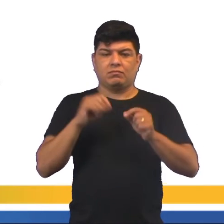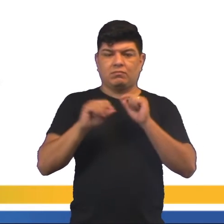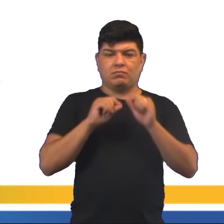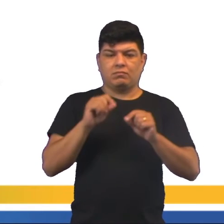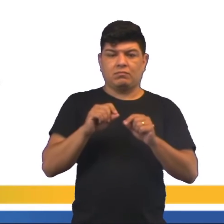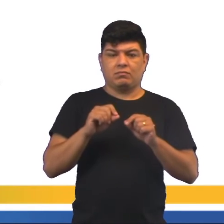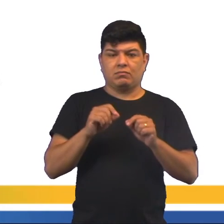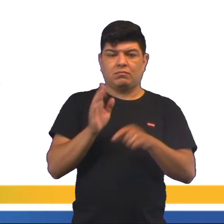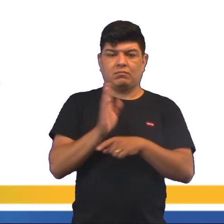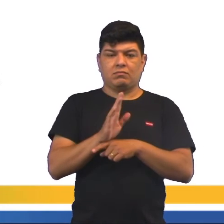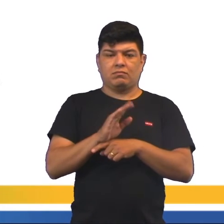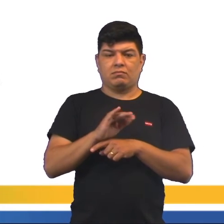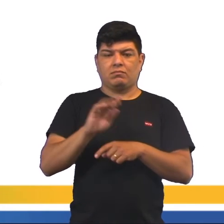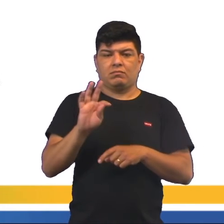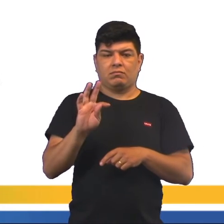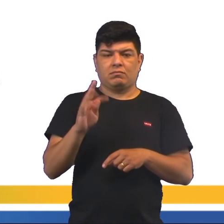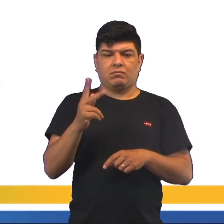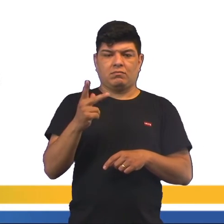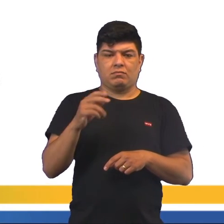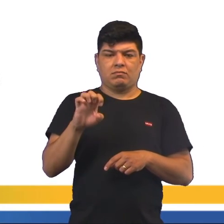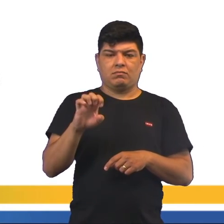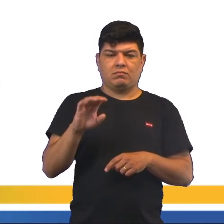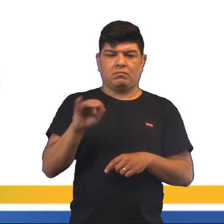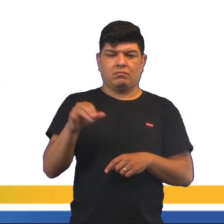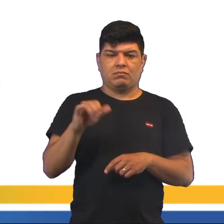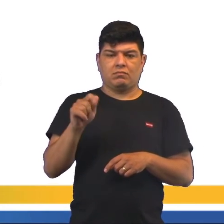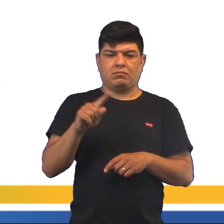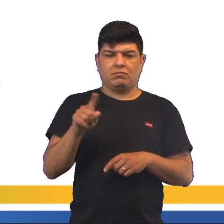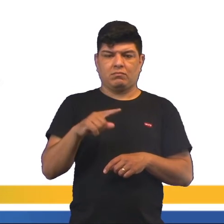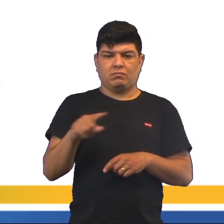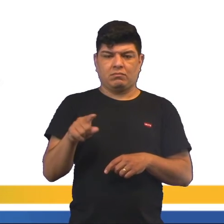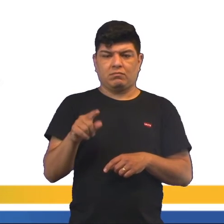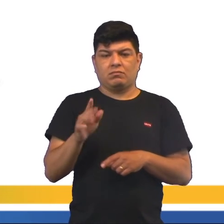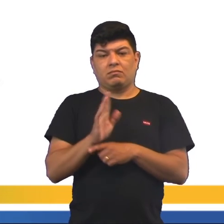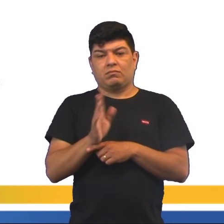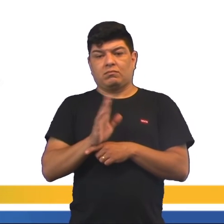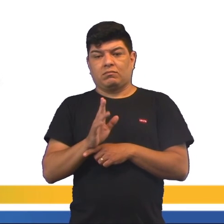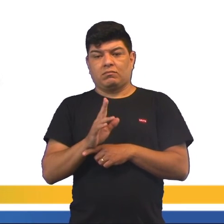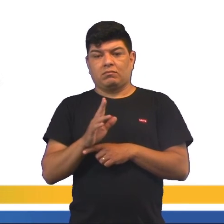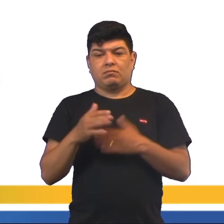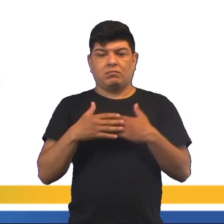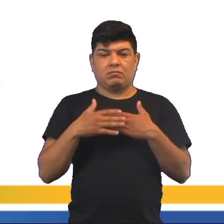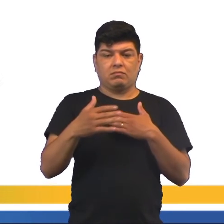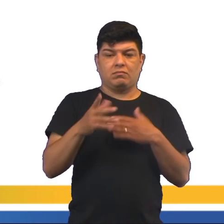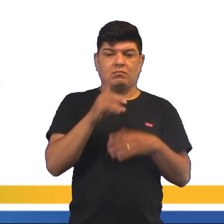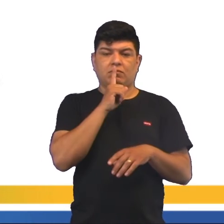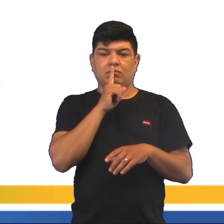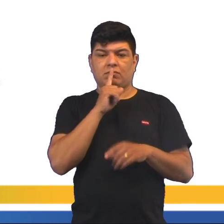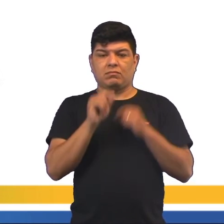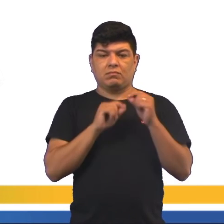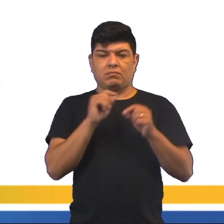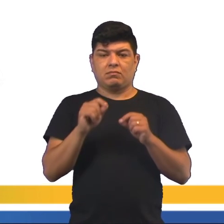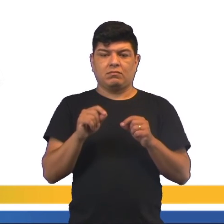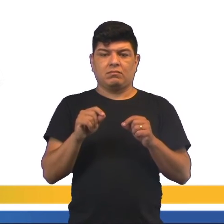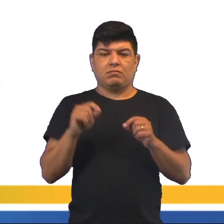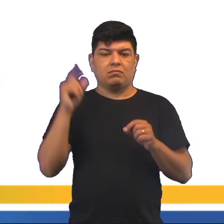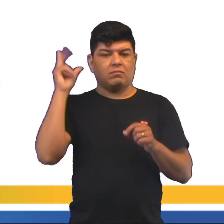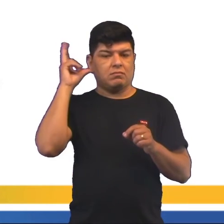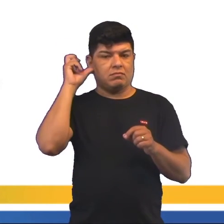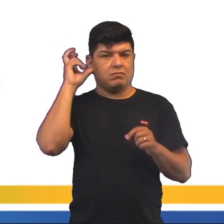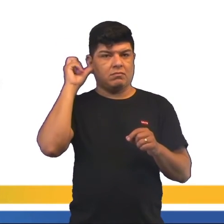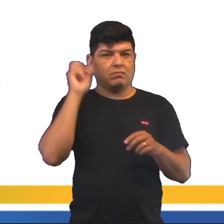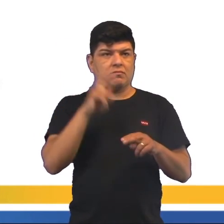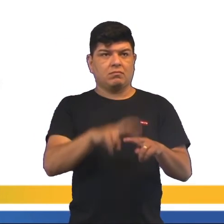filme The Jazz Singer, um marco para a história do cinema que passa da sua fase muda para a era do